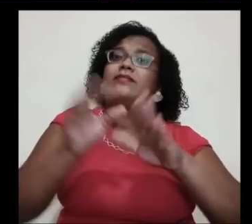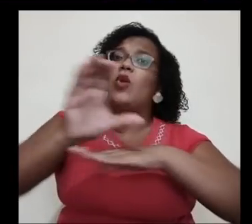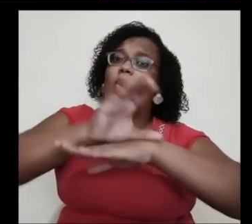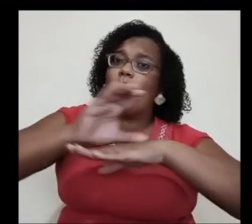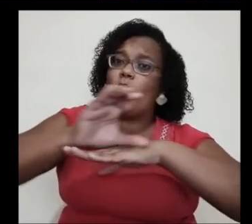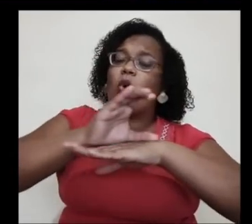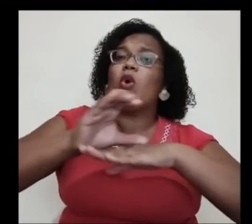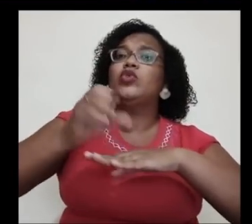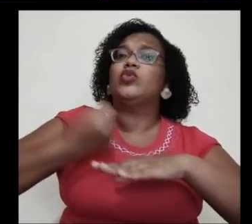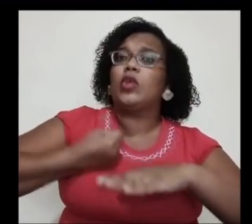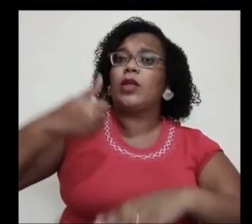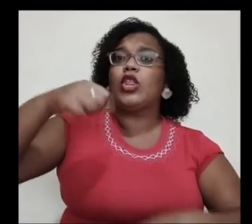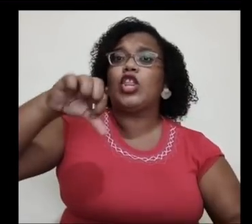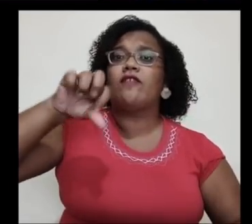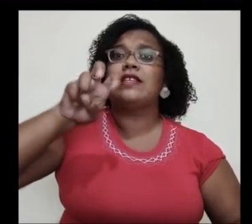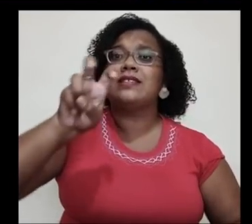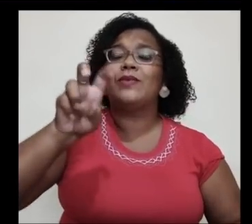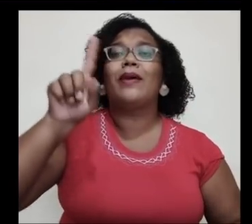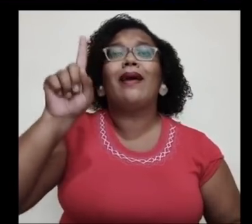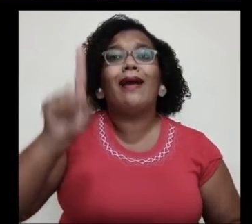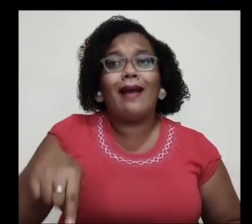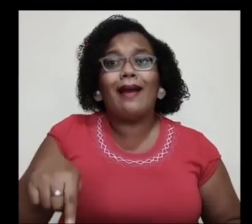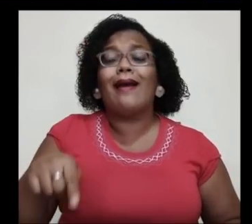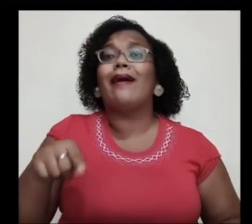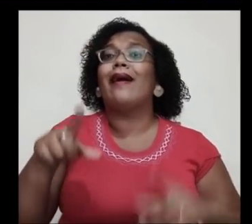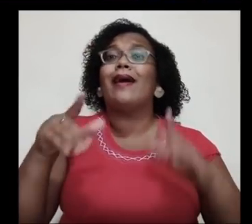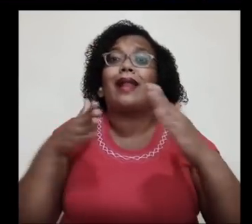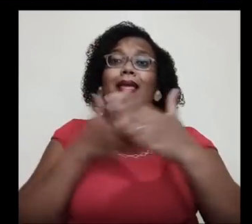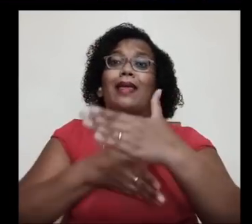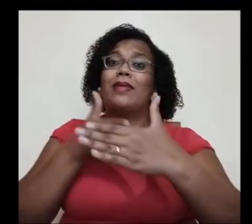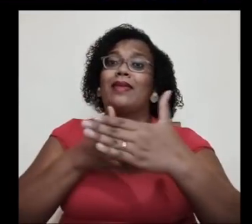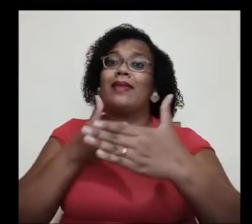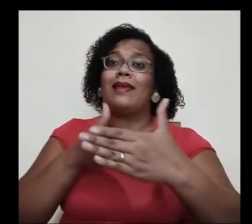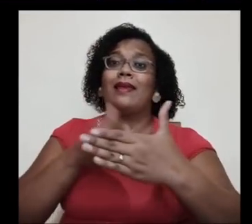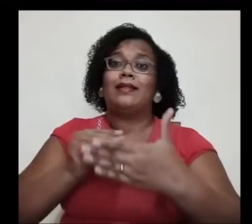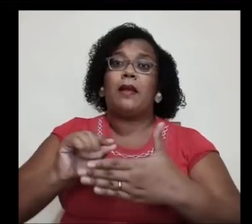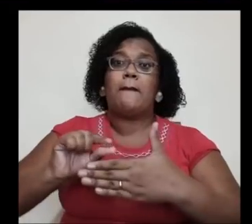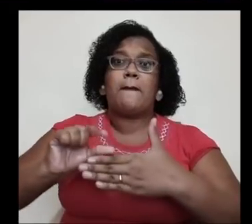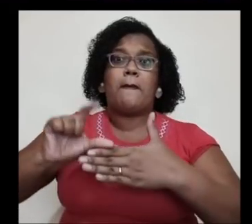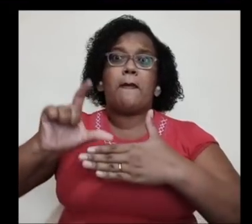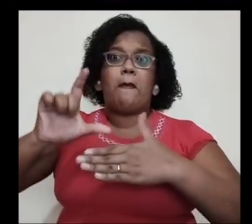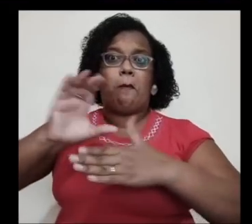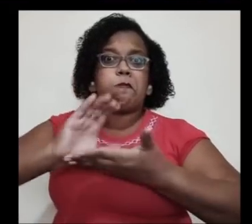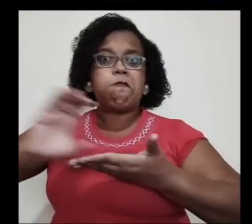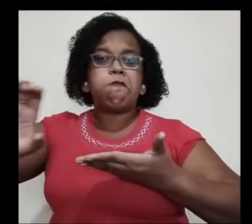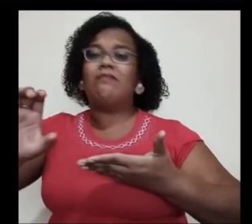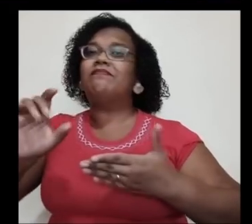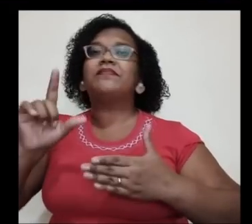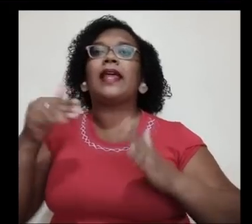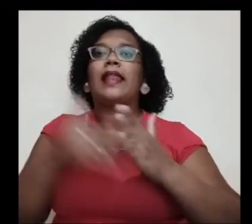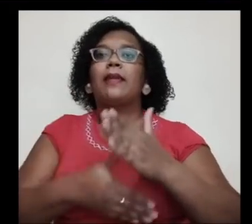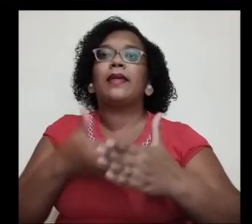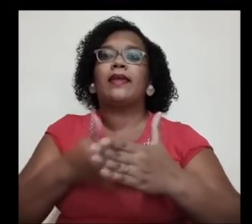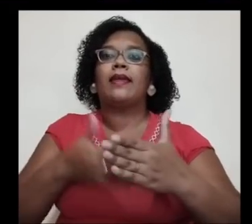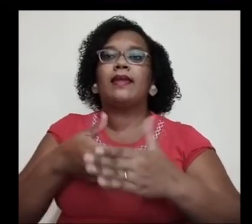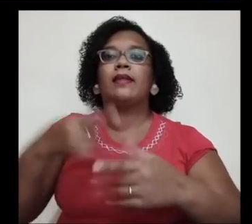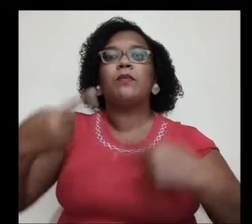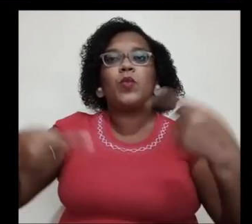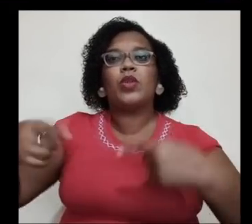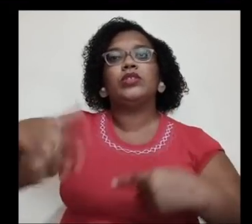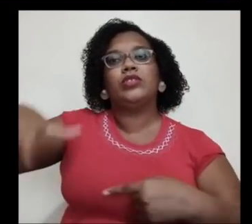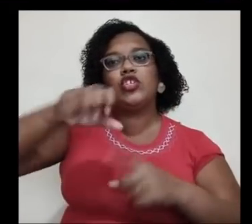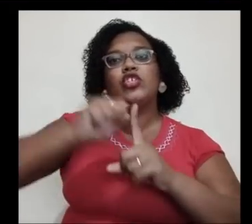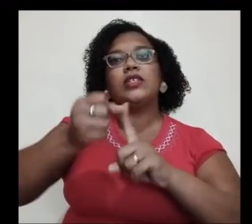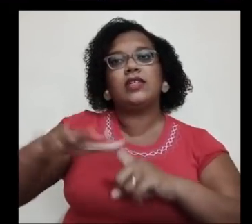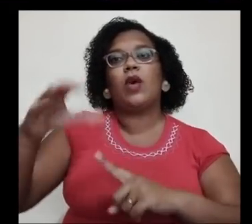áreas, políticas sociais, educação, ciência, tecnologia, meio ambiente, etc., para os próximos anos, até 2036. Até